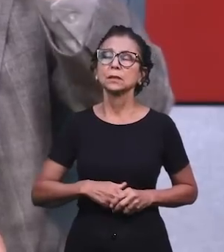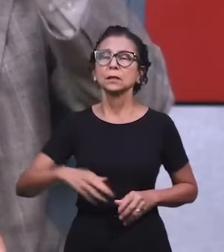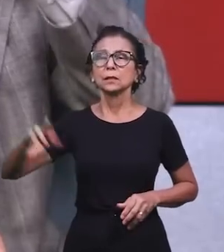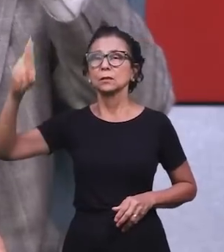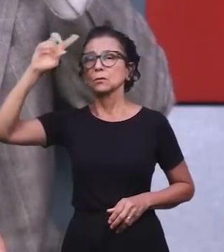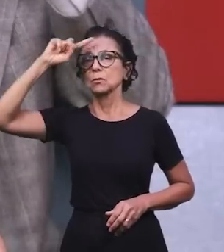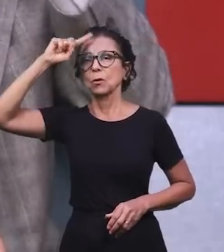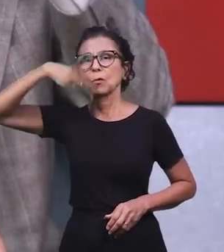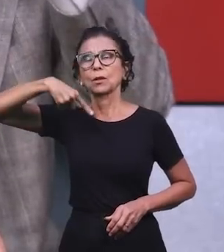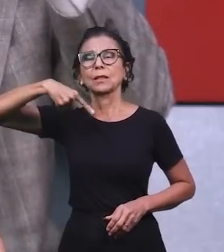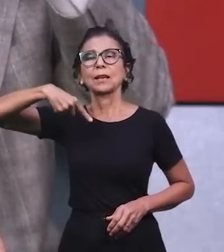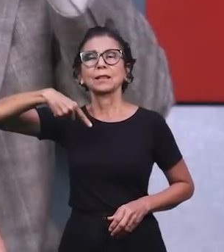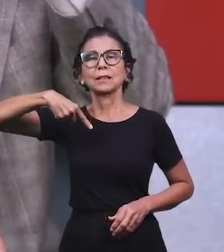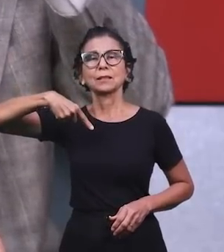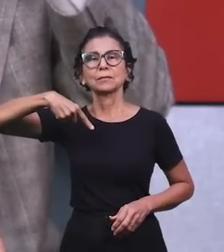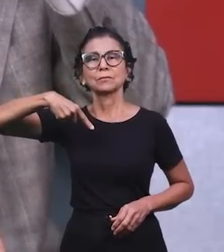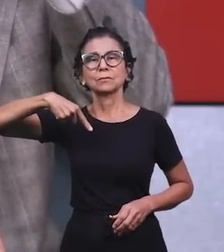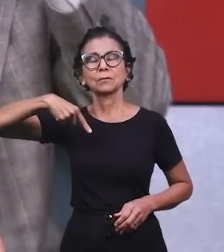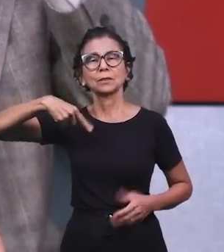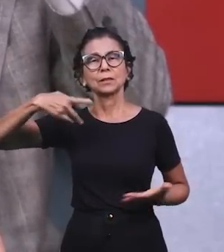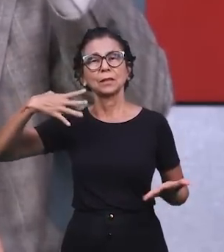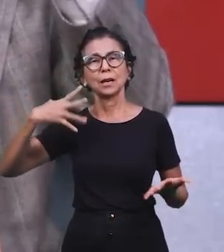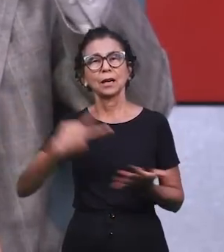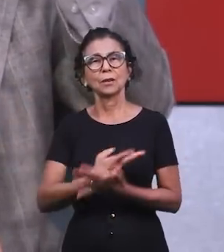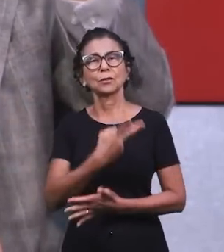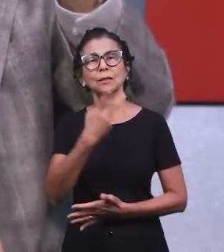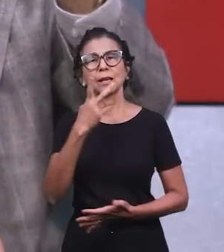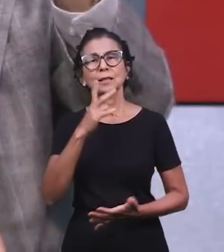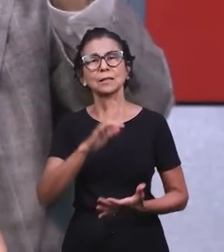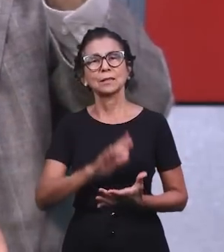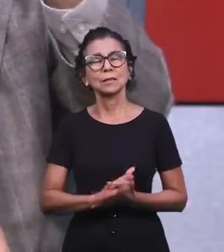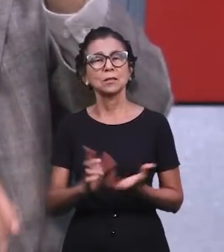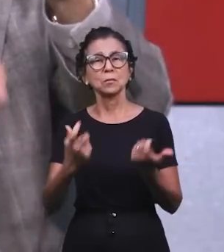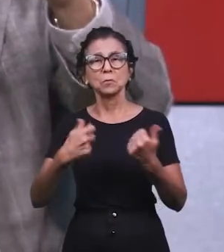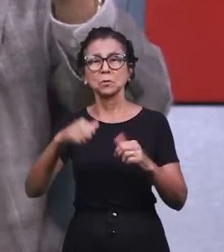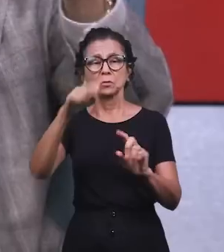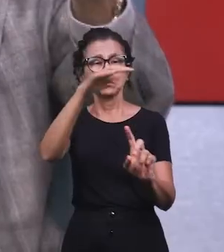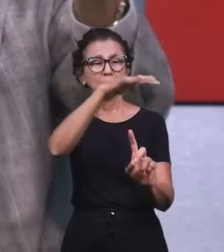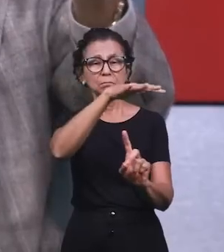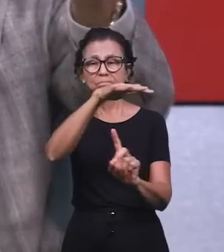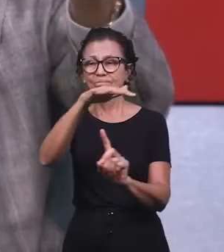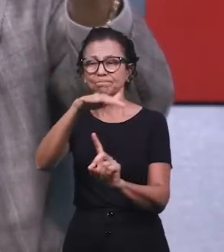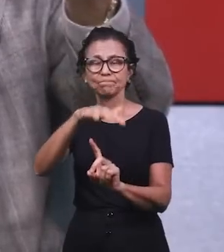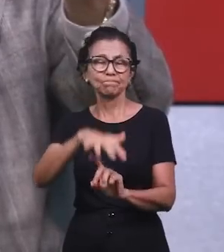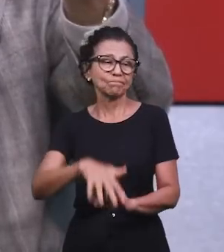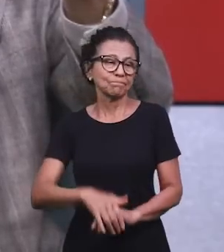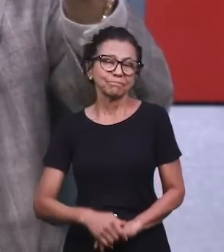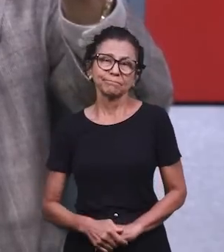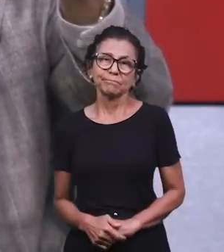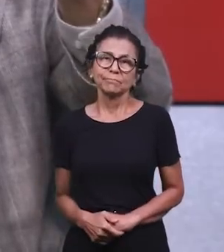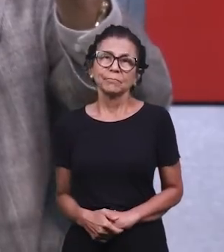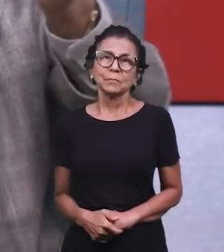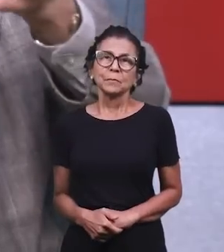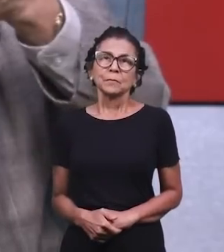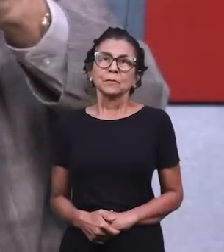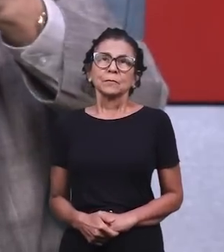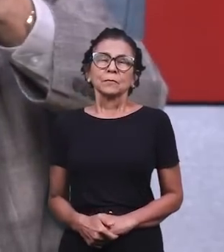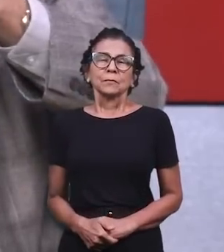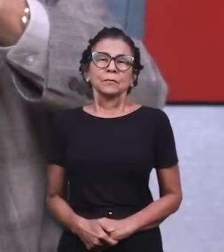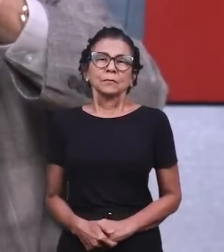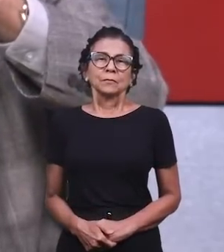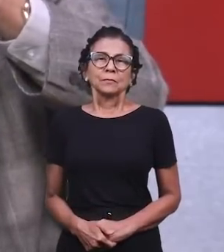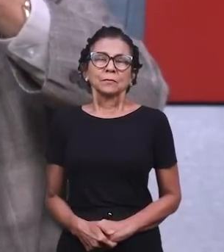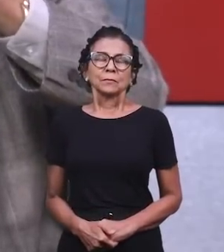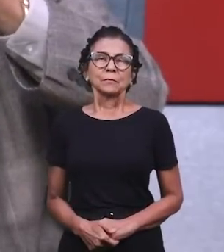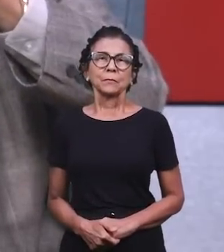Você não precisou nem, Não precisou nem de fazer uma imposição de mão. Pode acontecer. Mas o Senhor fez